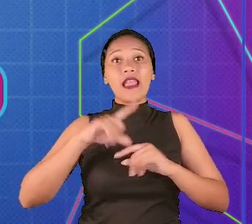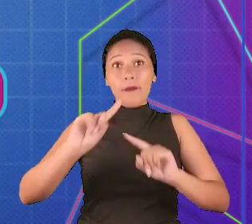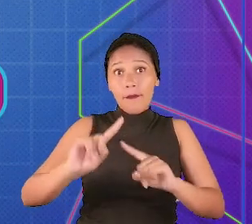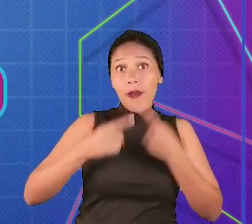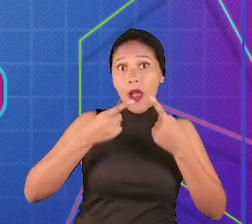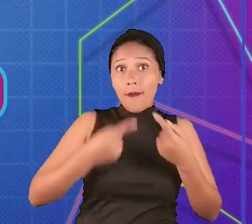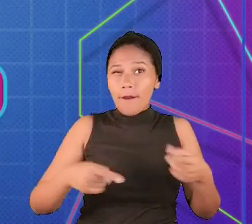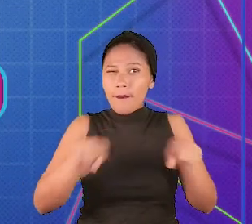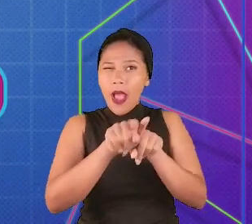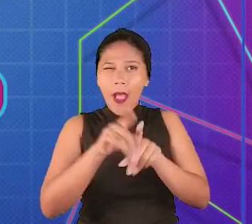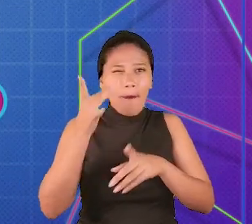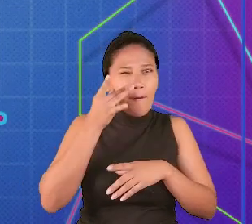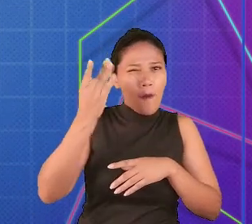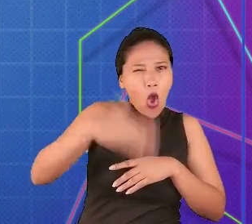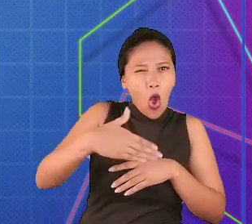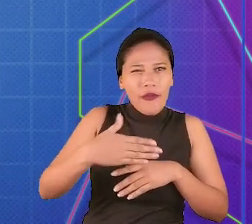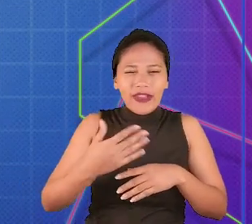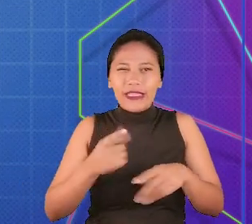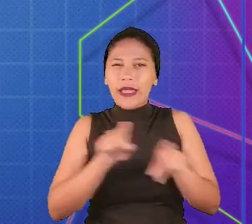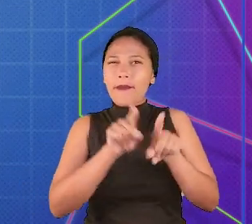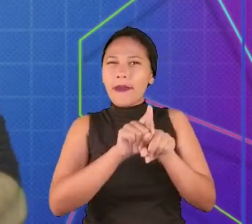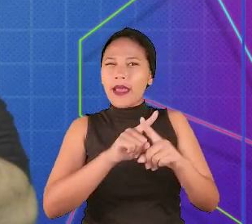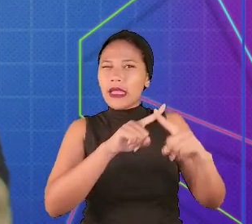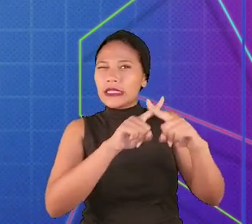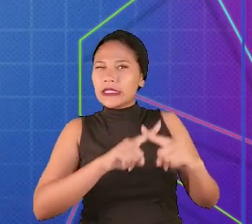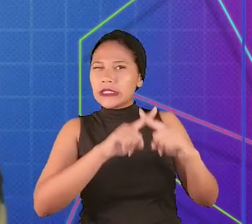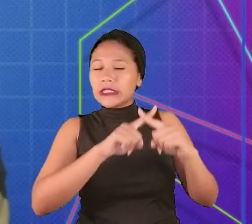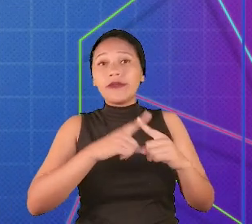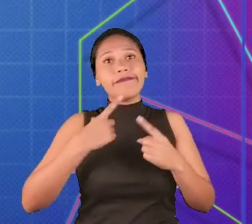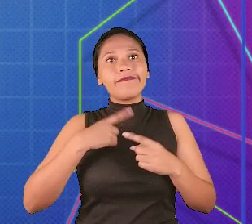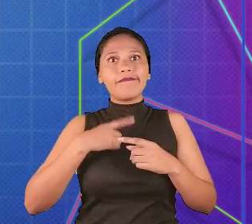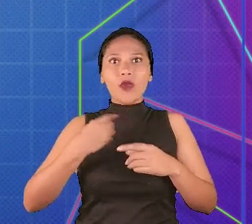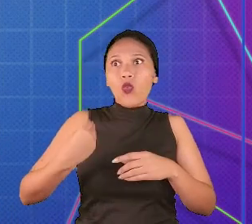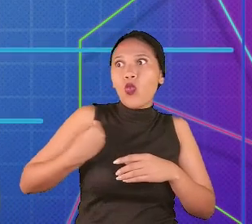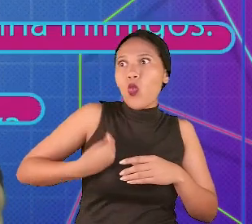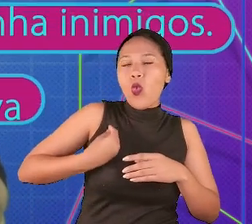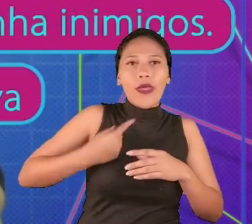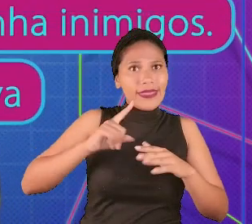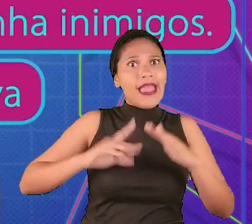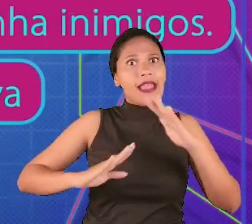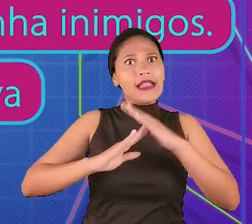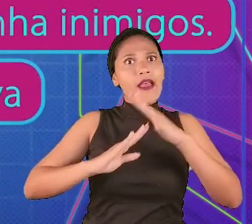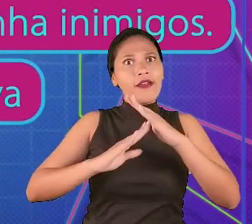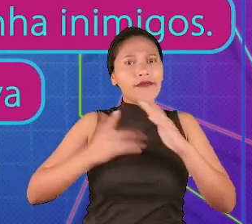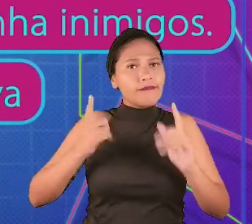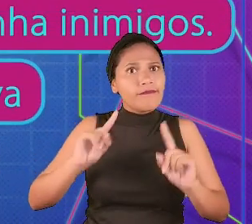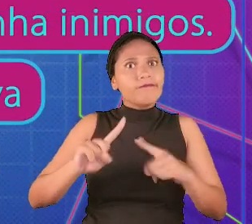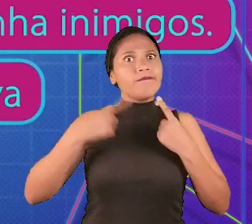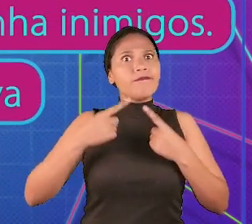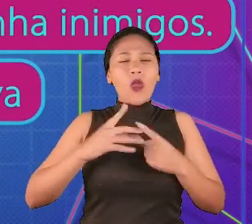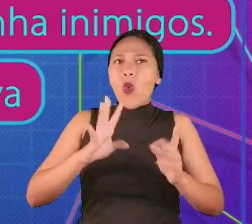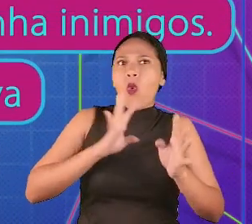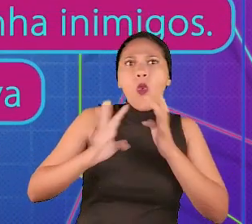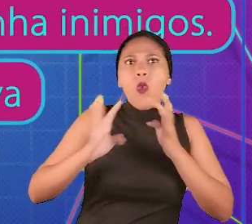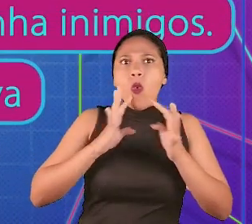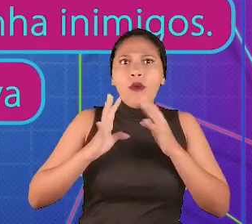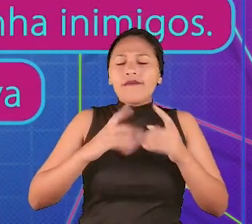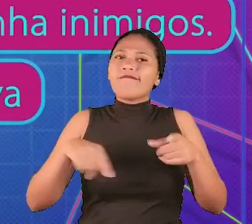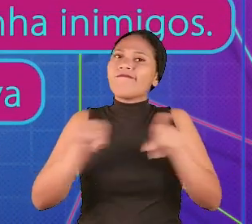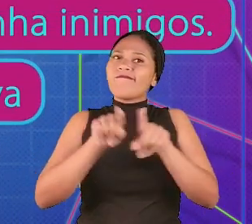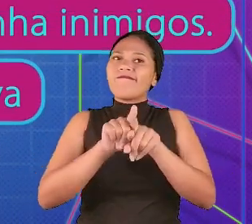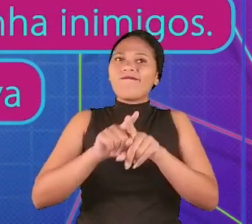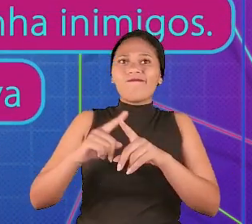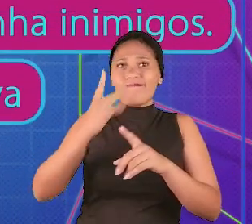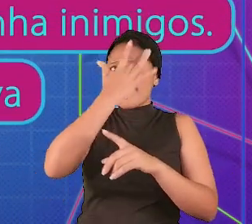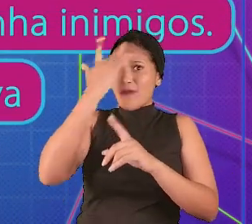Provas, aliados e inimigos. Ele entra nesse mundo extraordinário e enfrenta desafios, conhece aliados e ganha